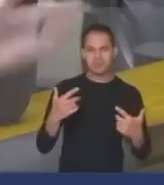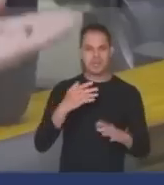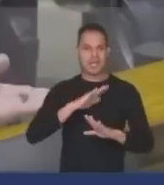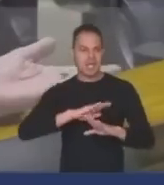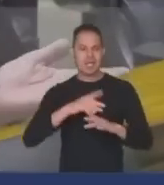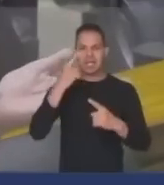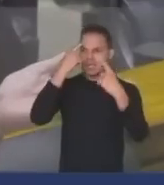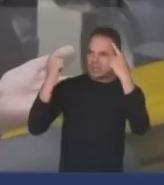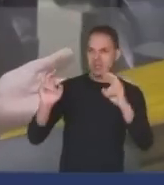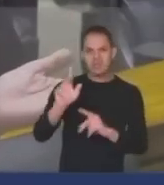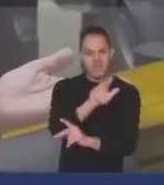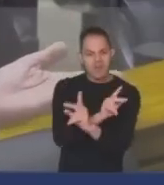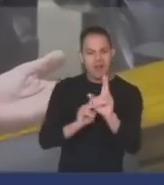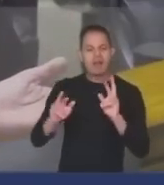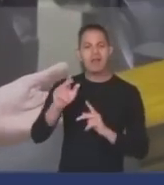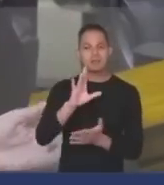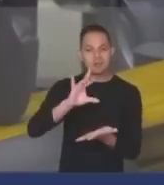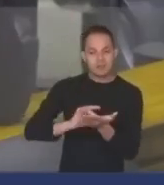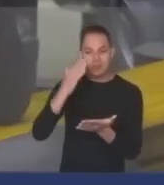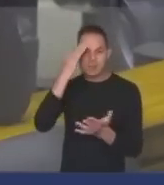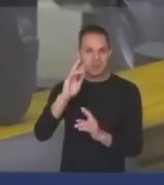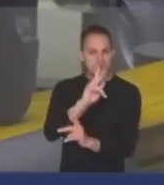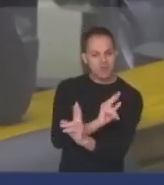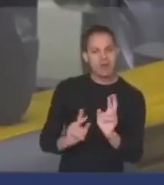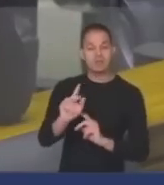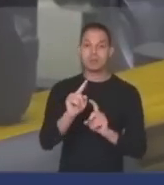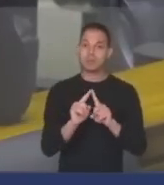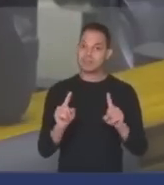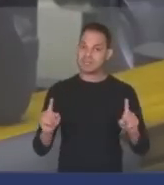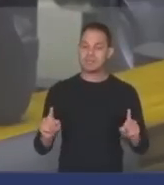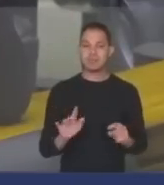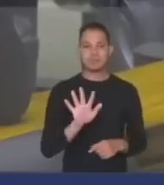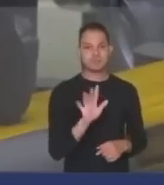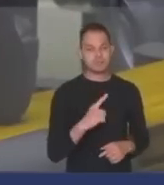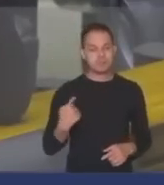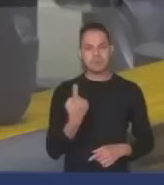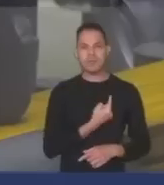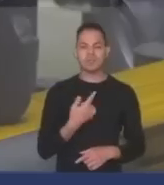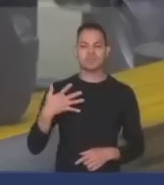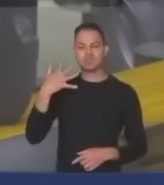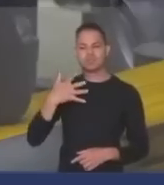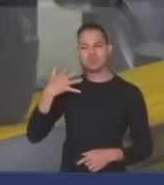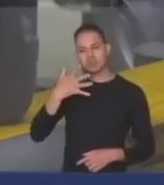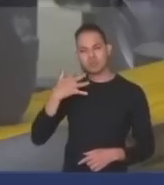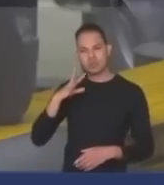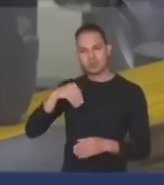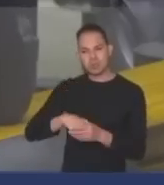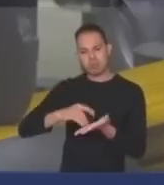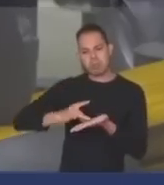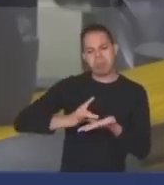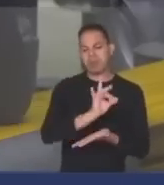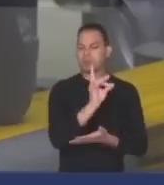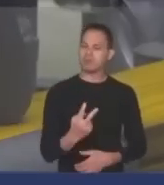as diversas interpretações da realidade, com certeza, mas não pressupõe que nós tenhamos discursos traçados apenas com ódio,